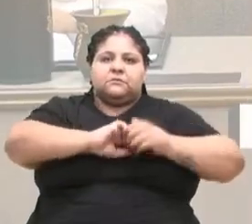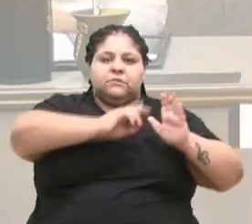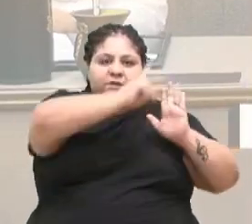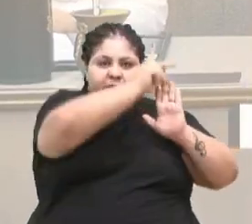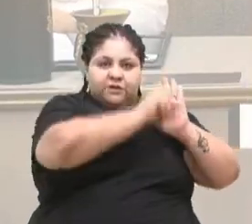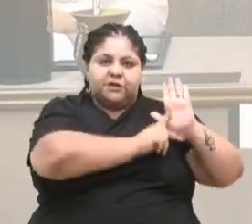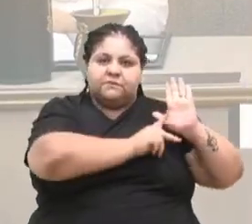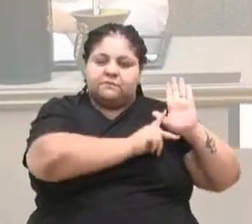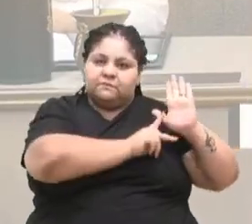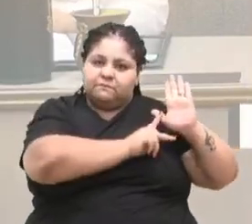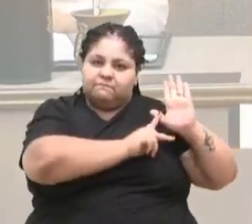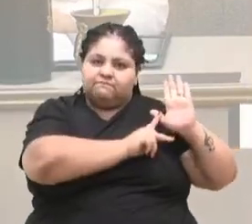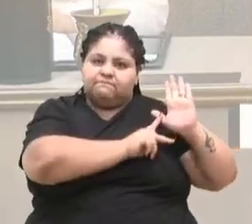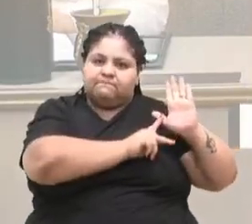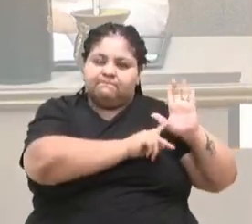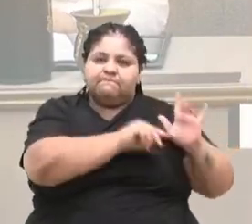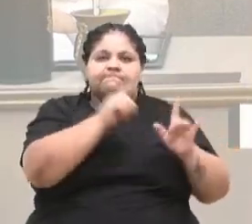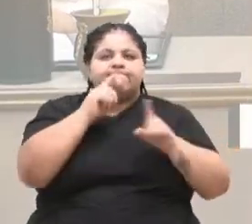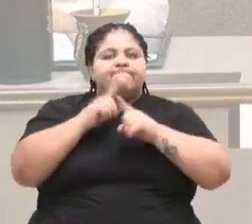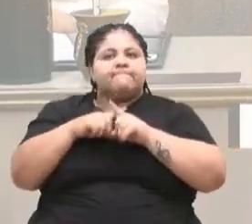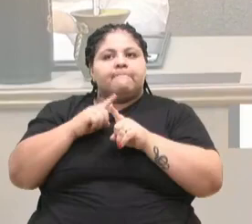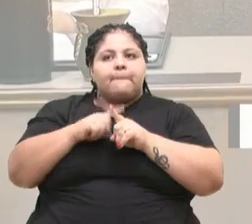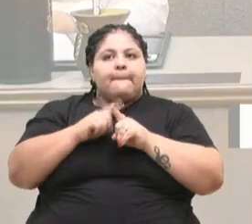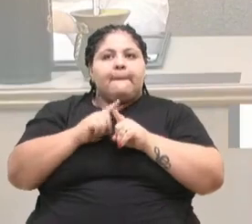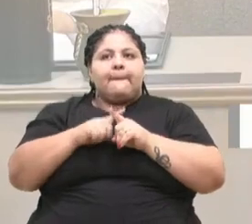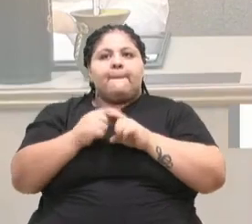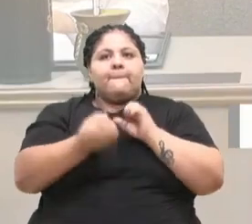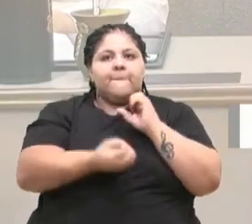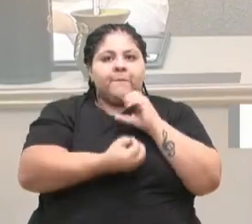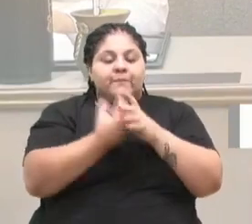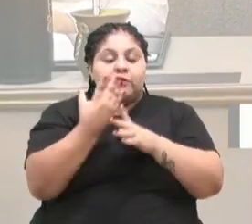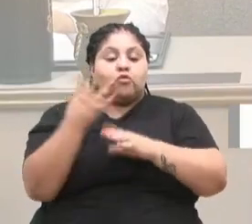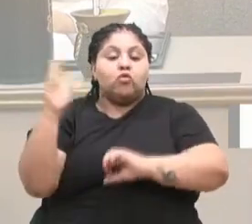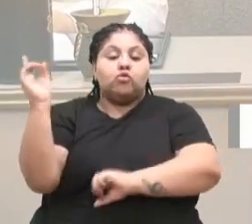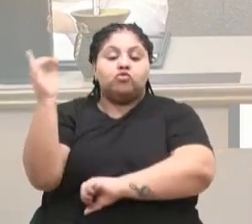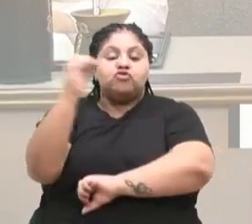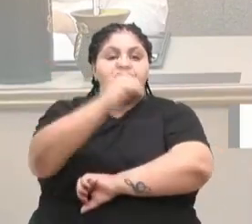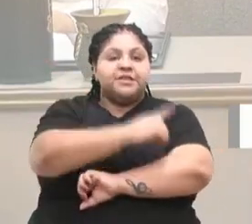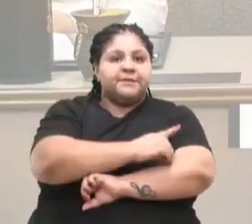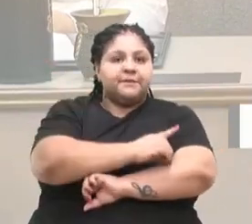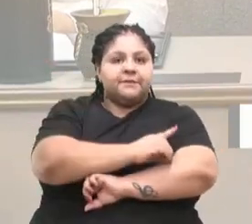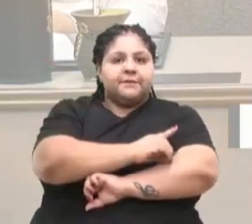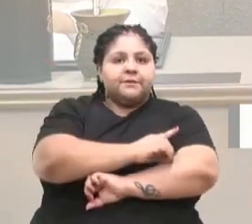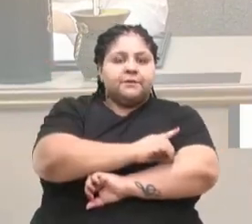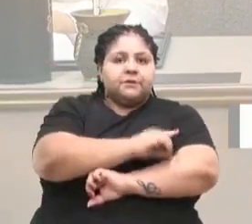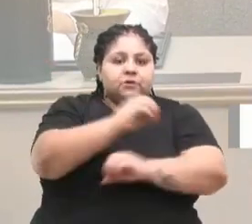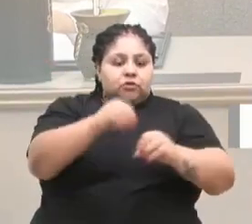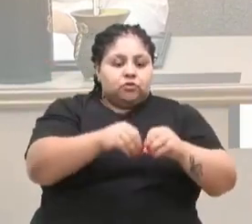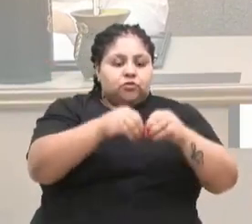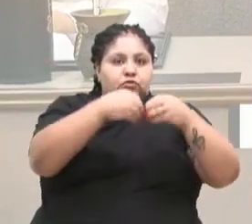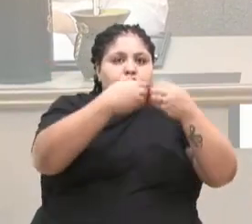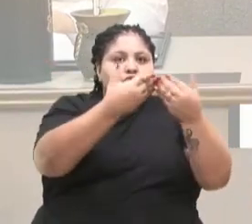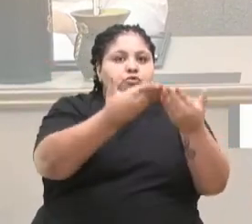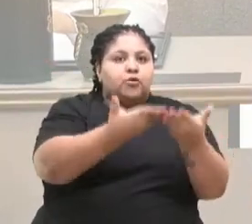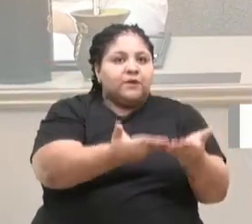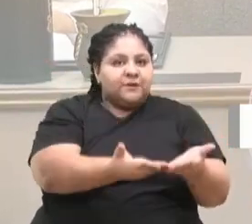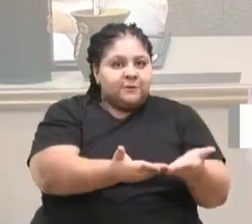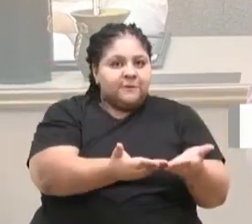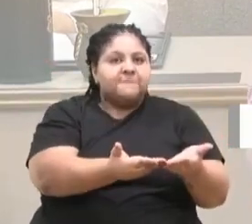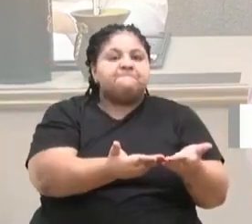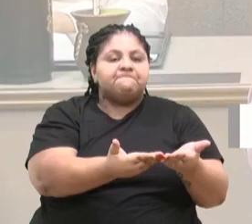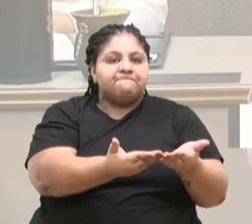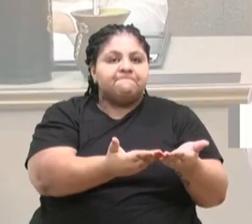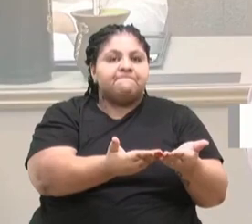projeto, porque instituir o dia do doador, instituir